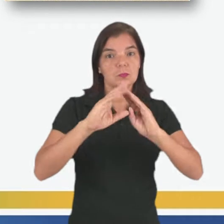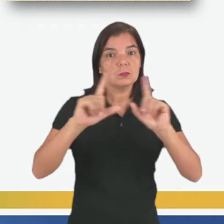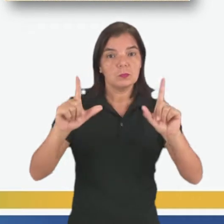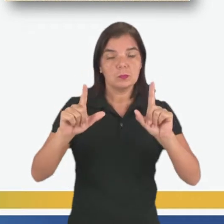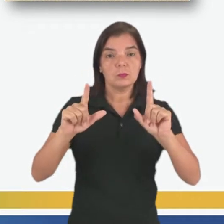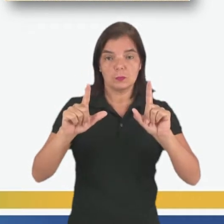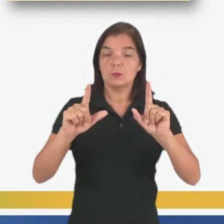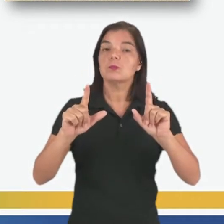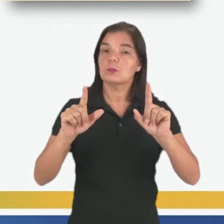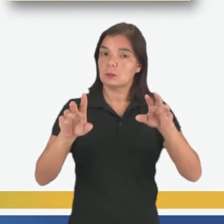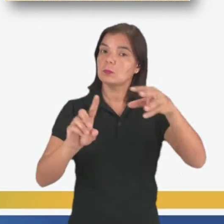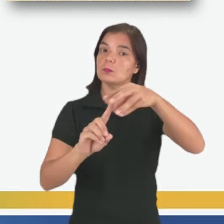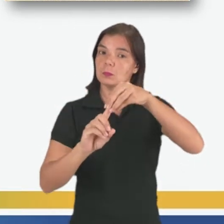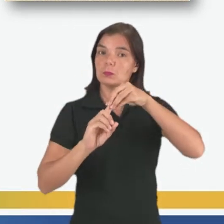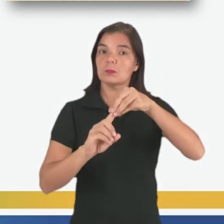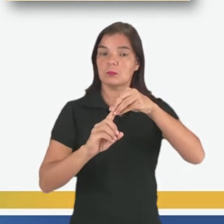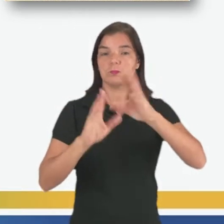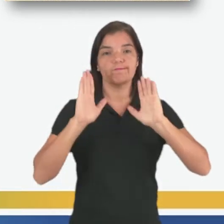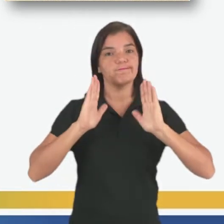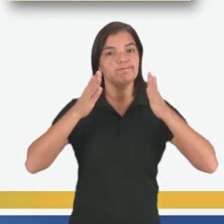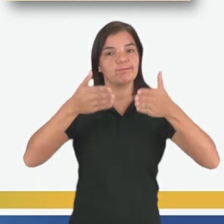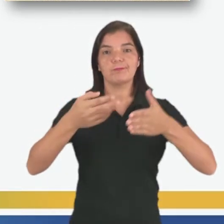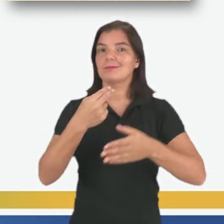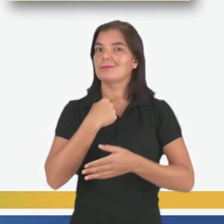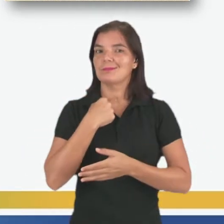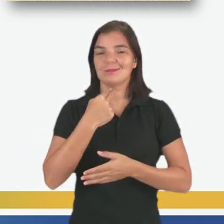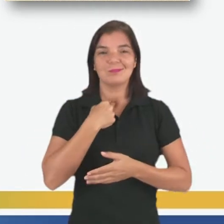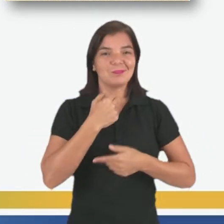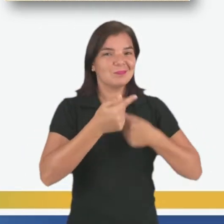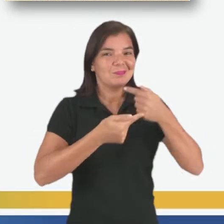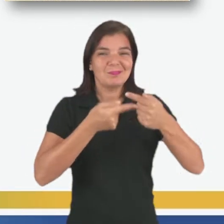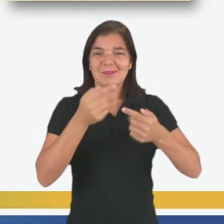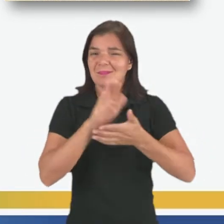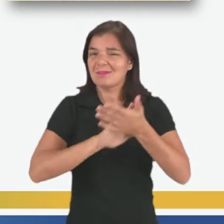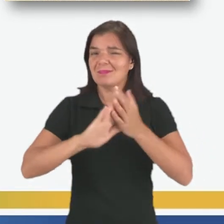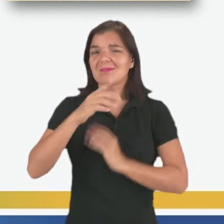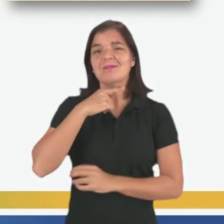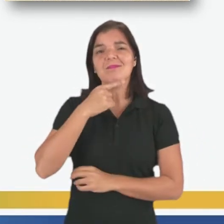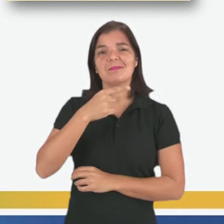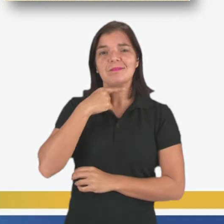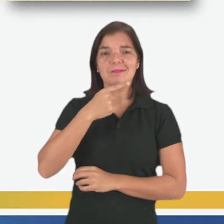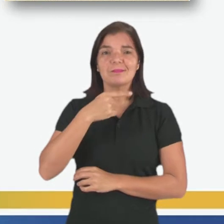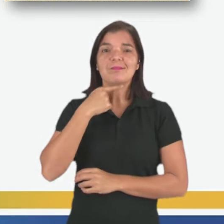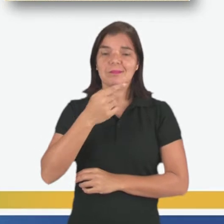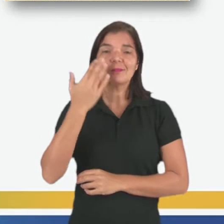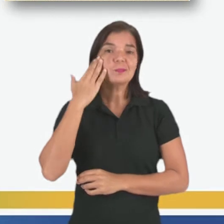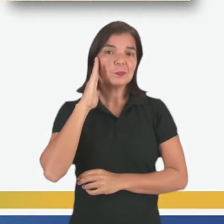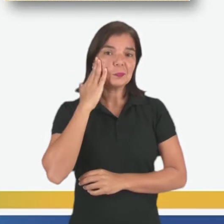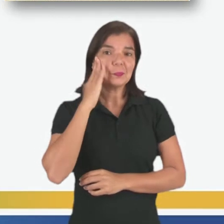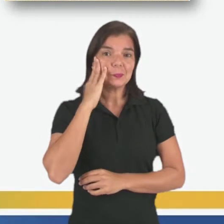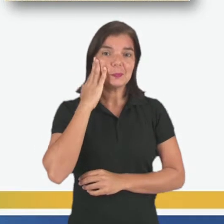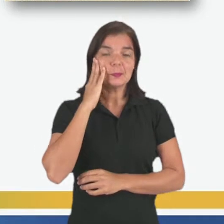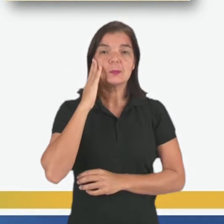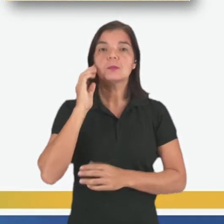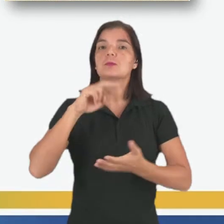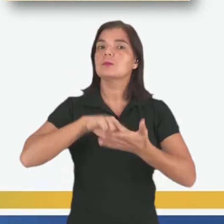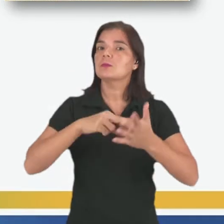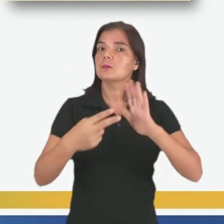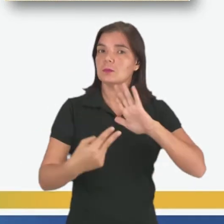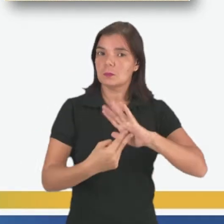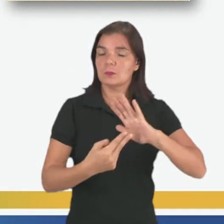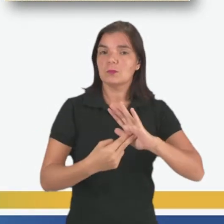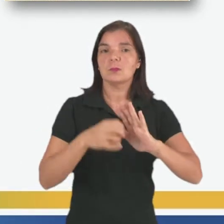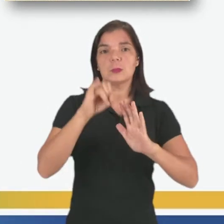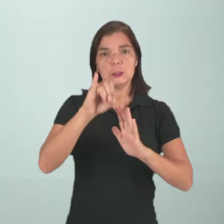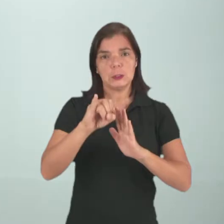claro, objetivo e direto que não possa gerar nenhuma dúvida quanto à sua interpretação. Ou seja,